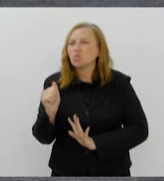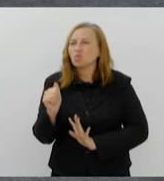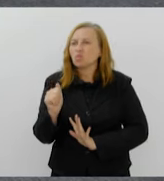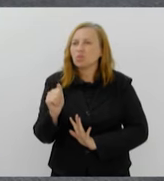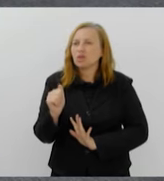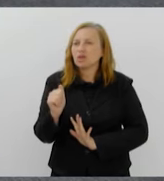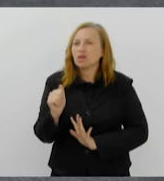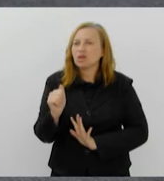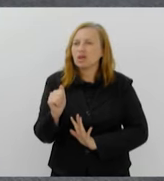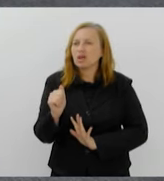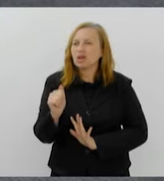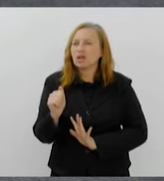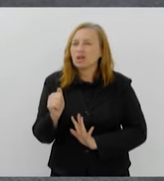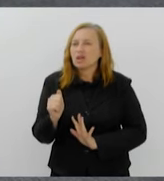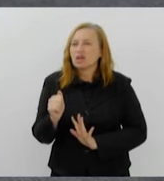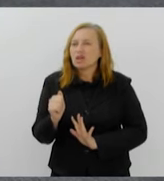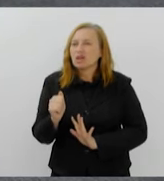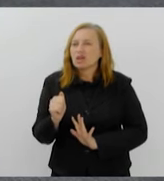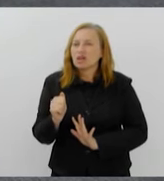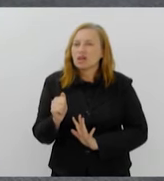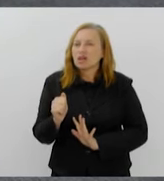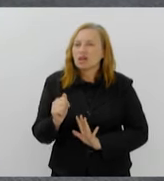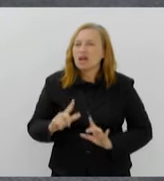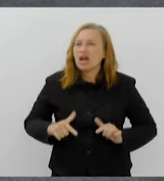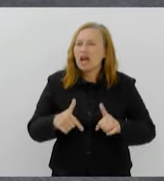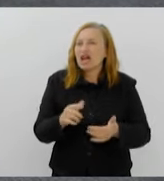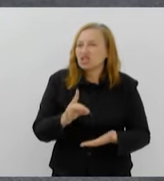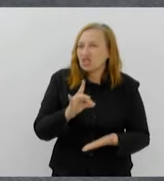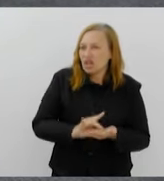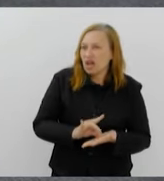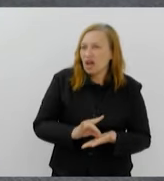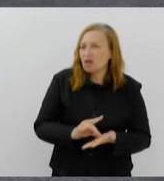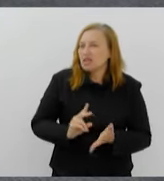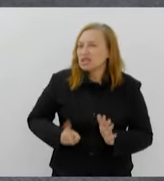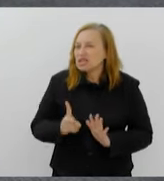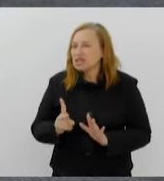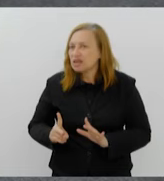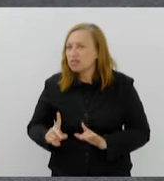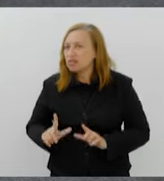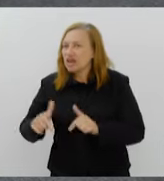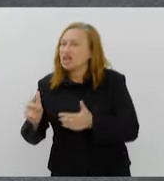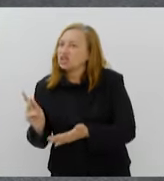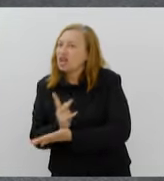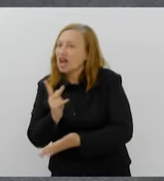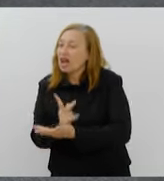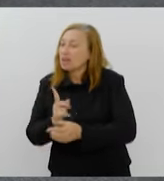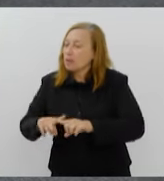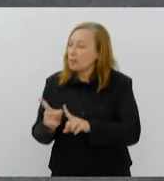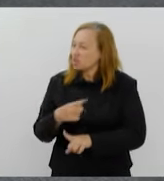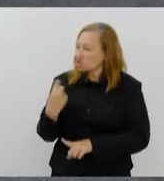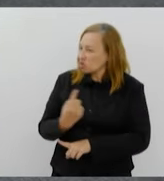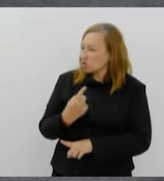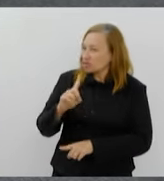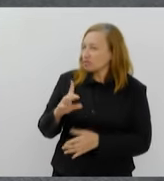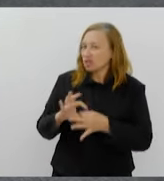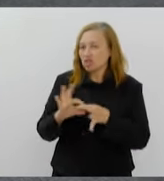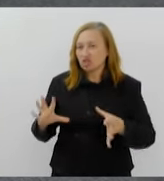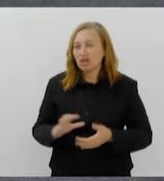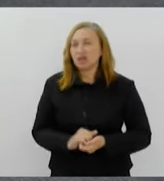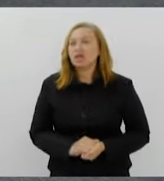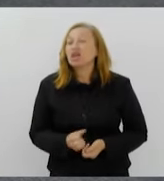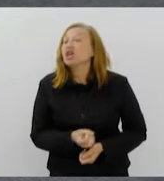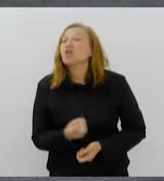extraoficial sempre na covardia sempre tentando atirar pelas costas mas nós não vamos permitir